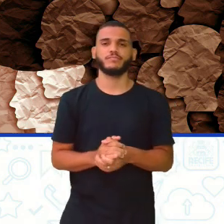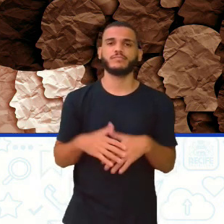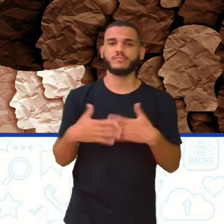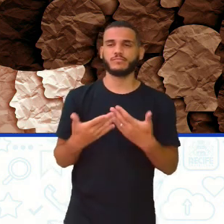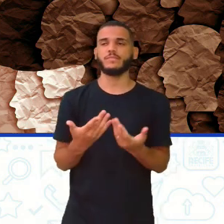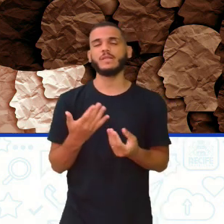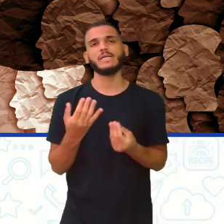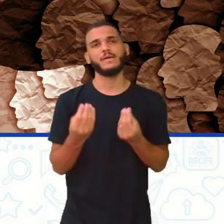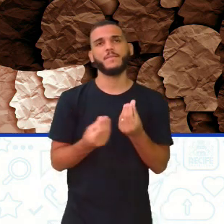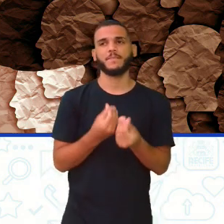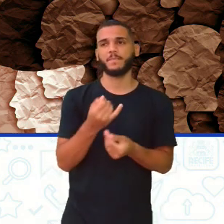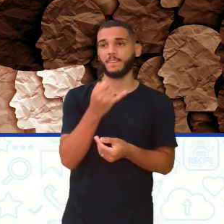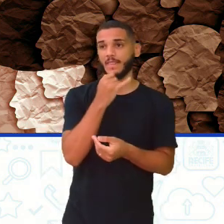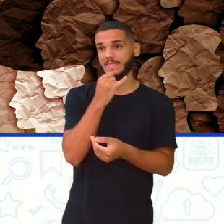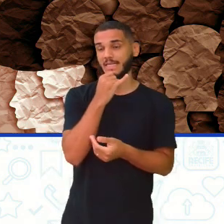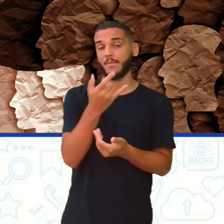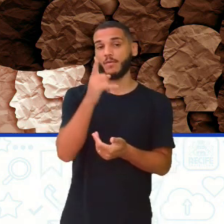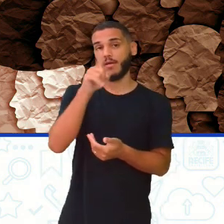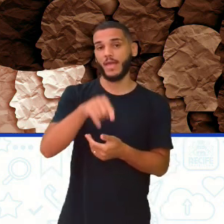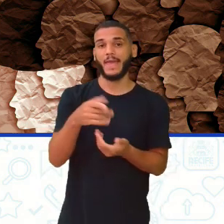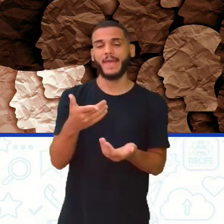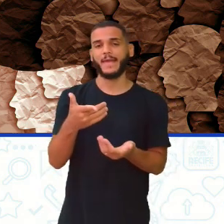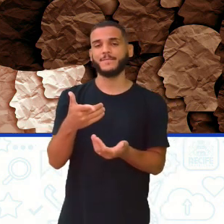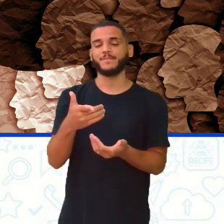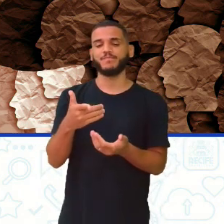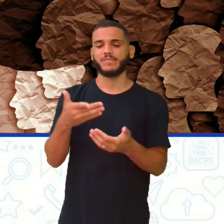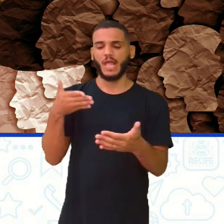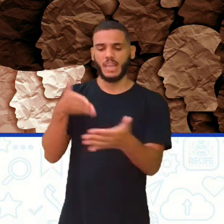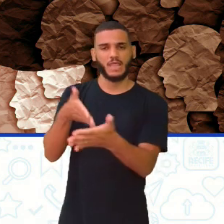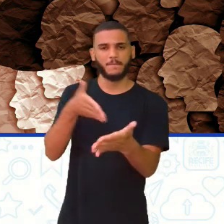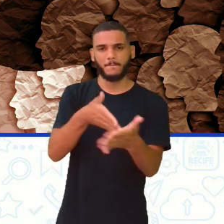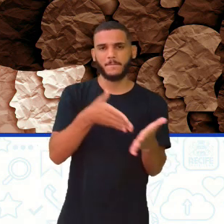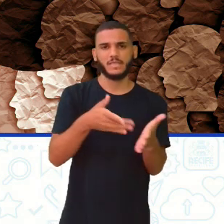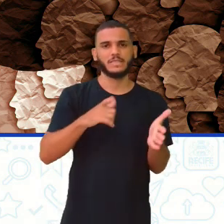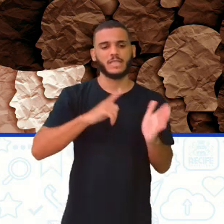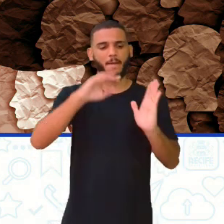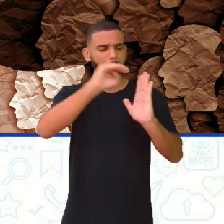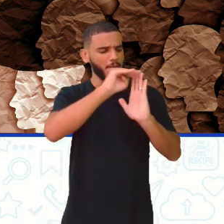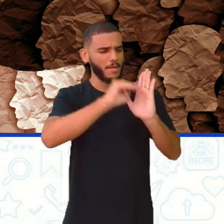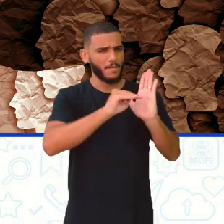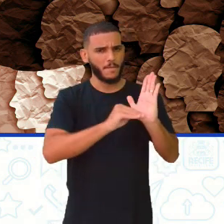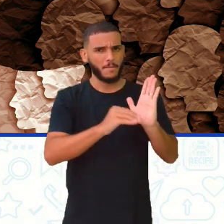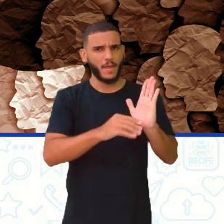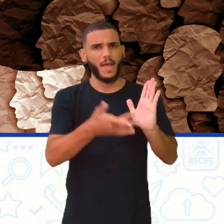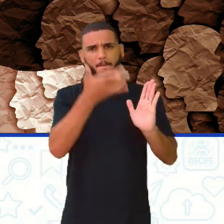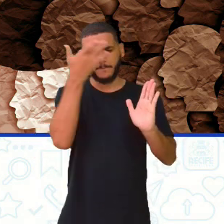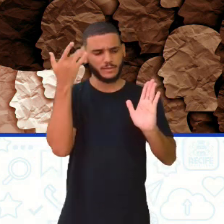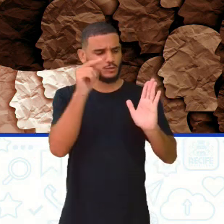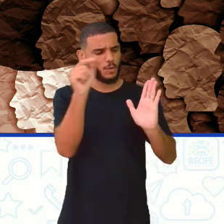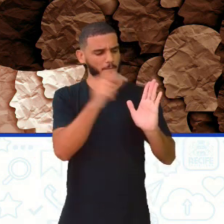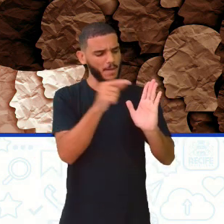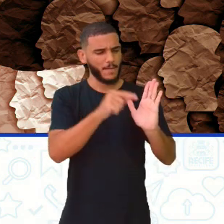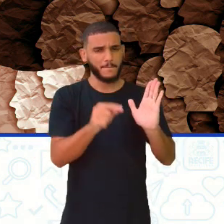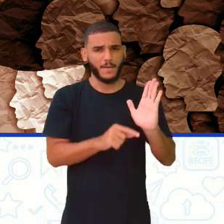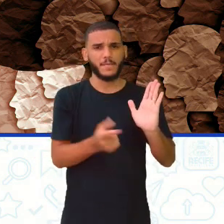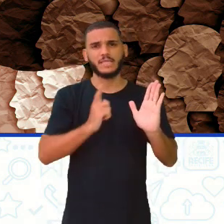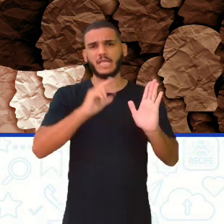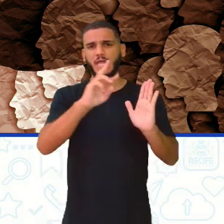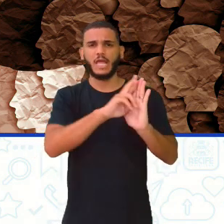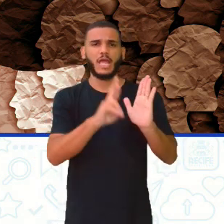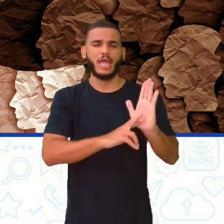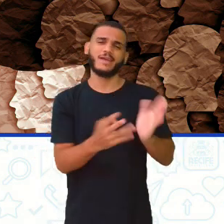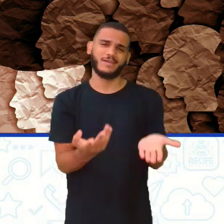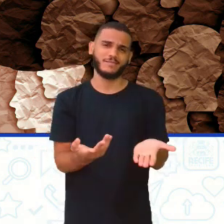como se estereótipos fossem caixinhas de classificação que a gente preconcebe, no caso a gente